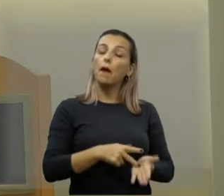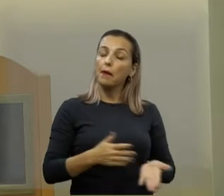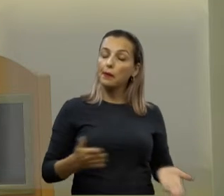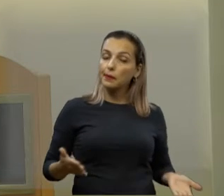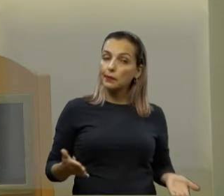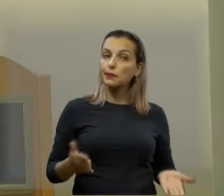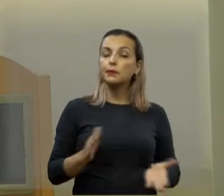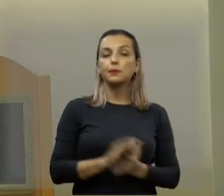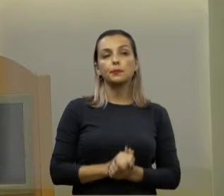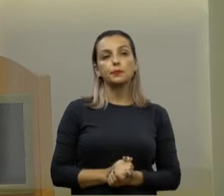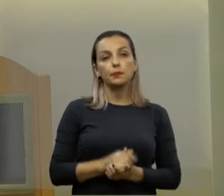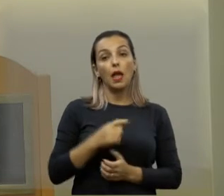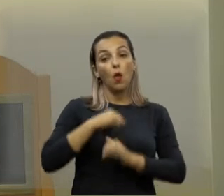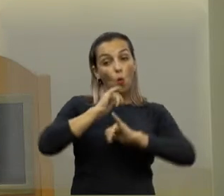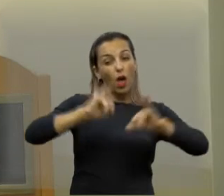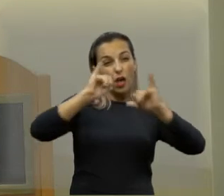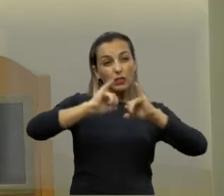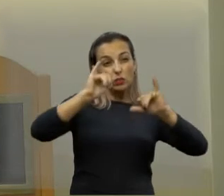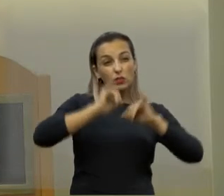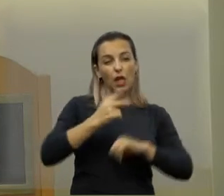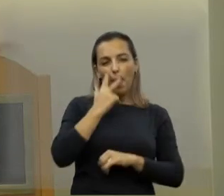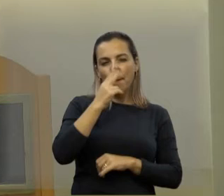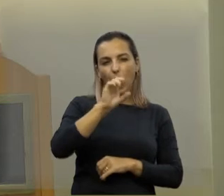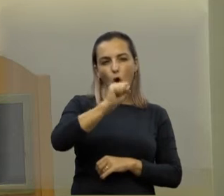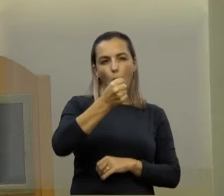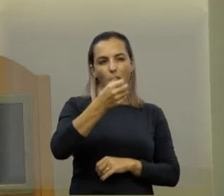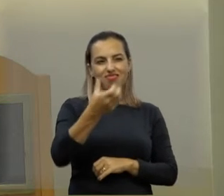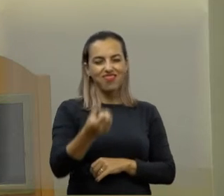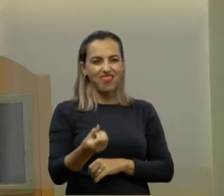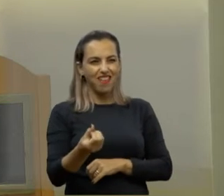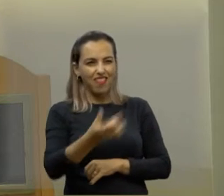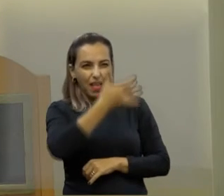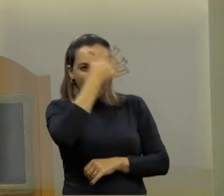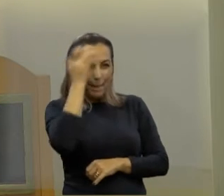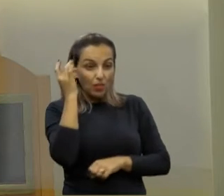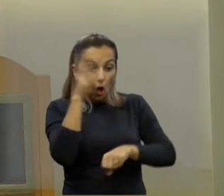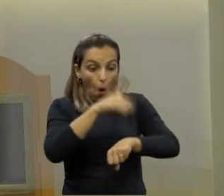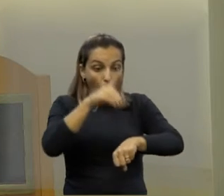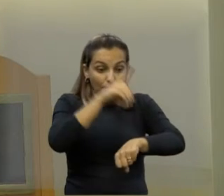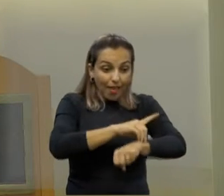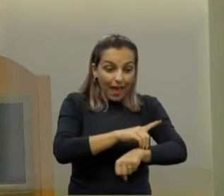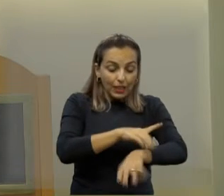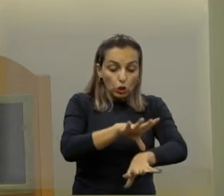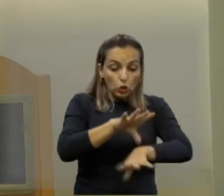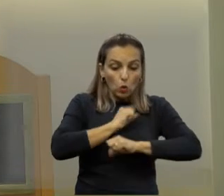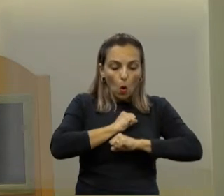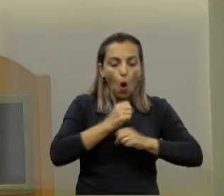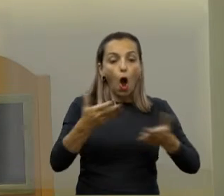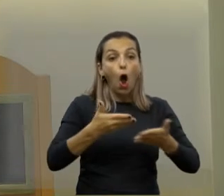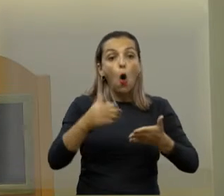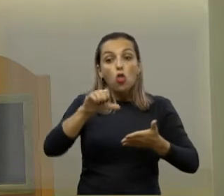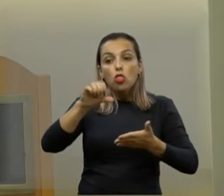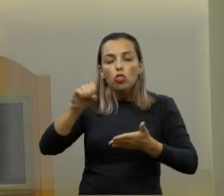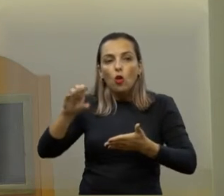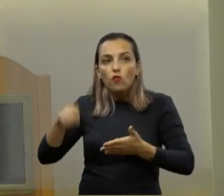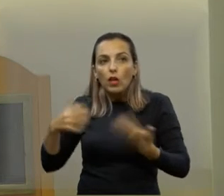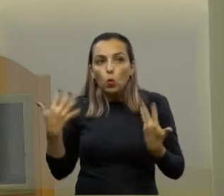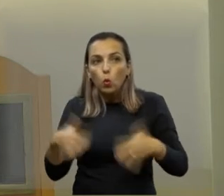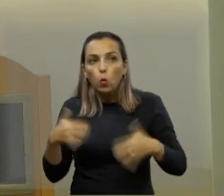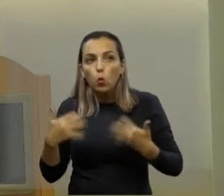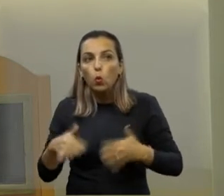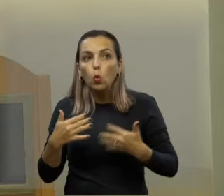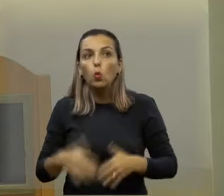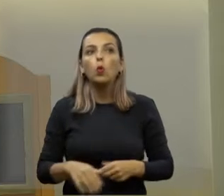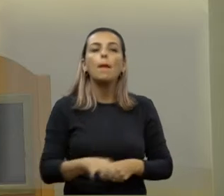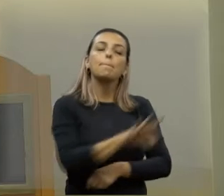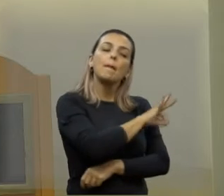uma vez que eu não sei aqui acho que era 86 cavalos hoje é quase 900 é complicado isso aí e a prefeitura está fazendo a